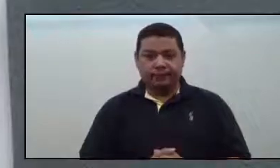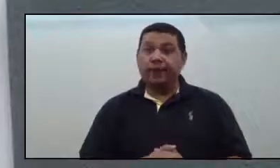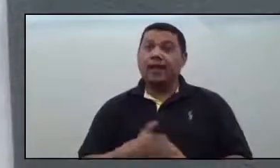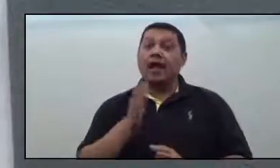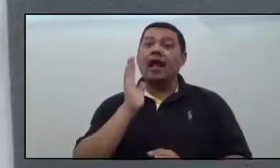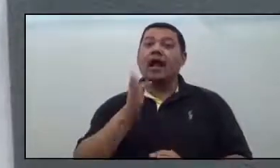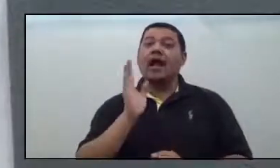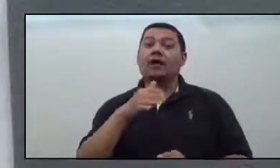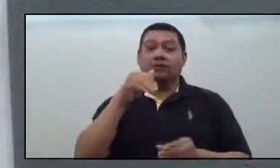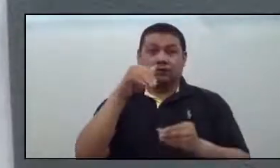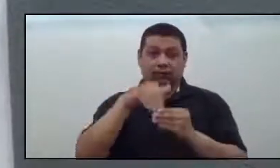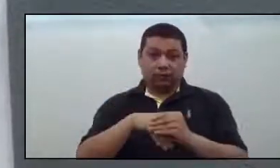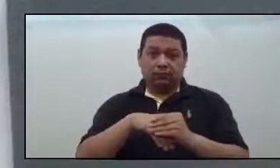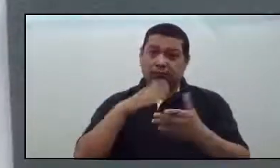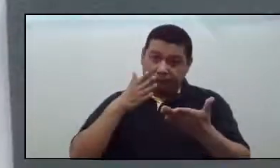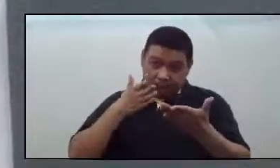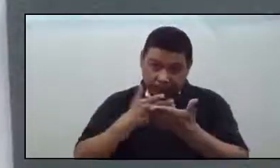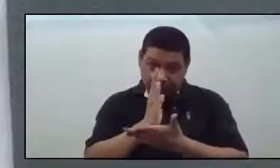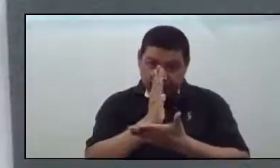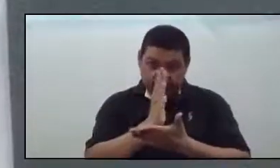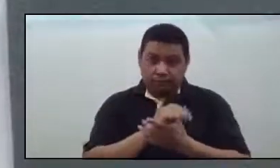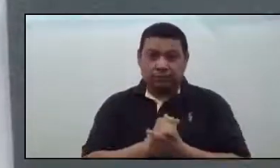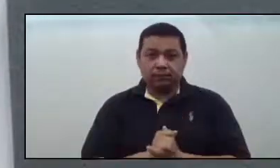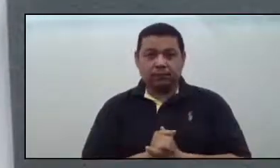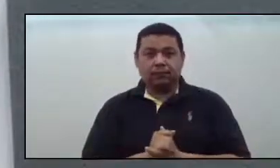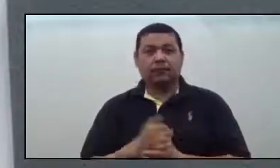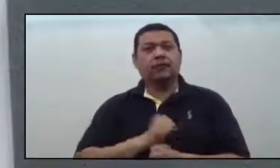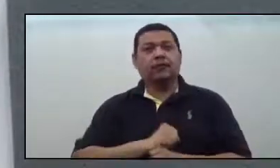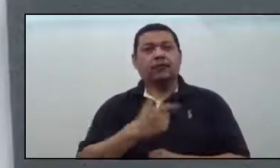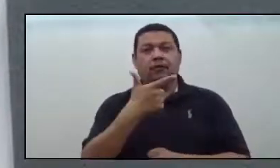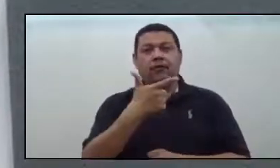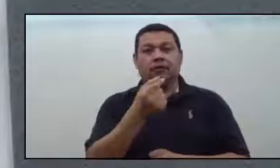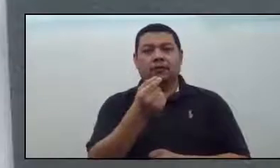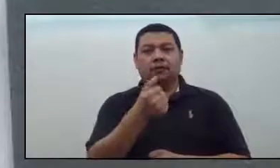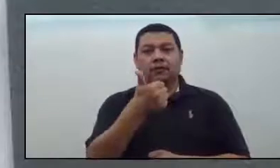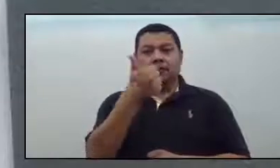votada, aprovada em 2019